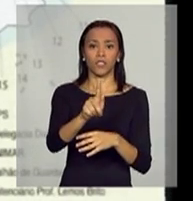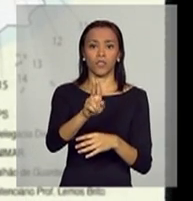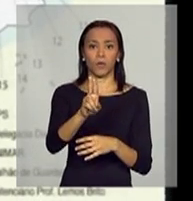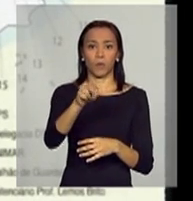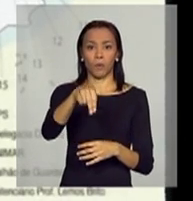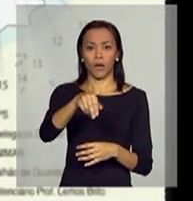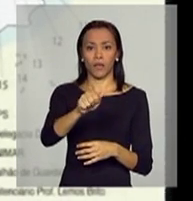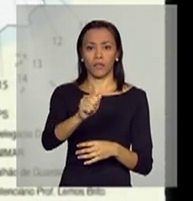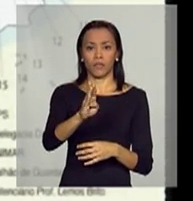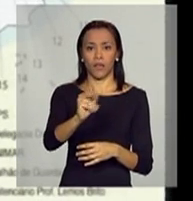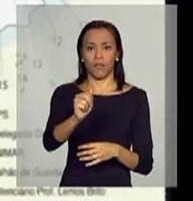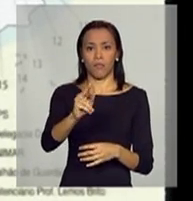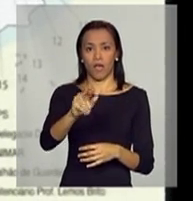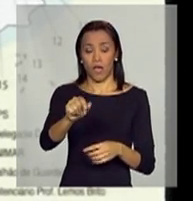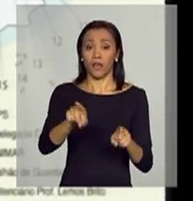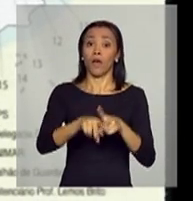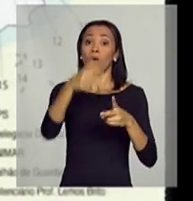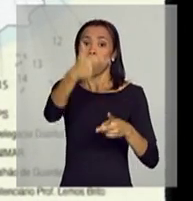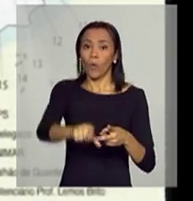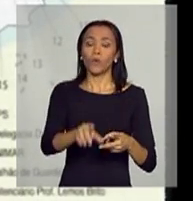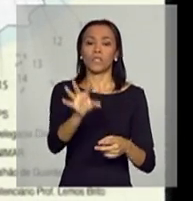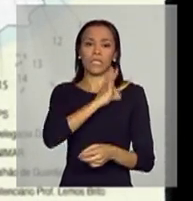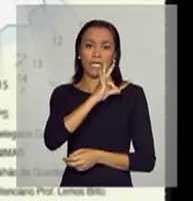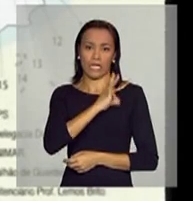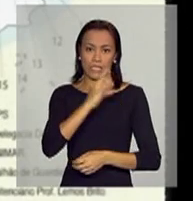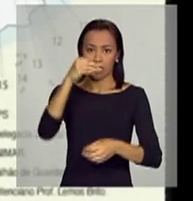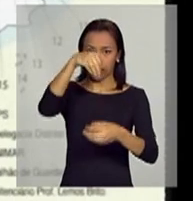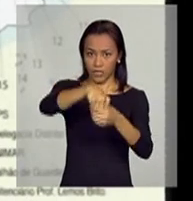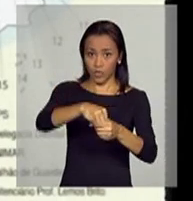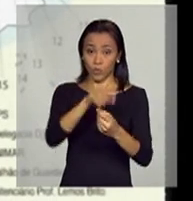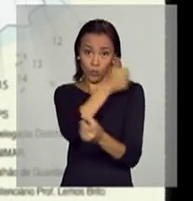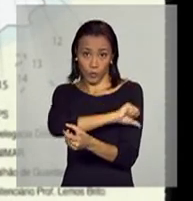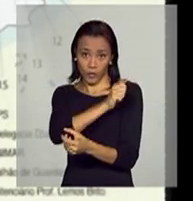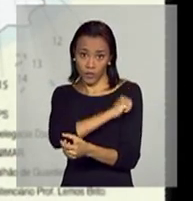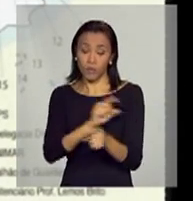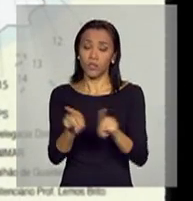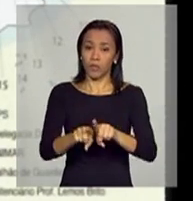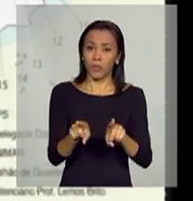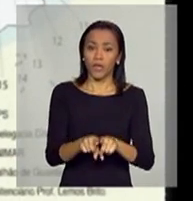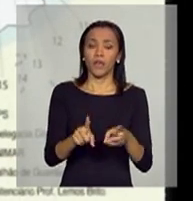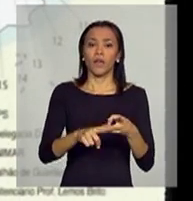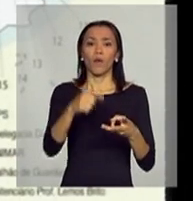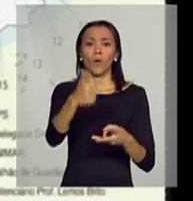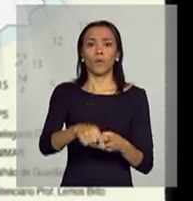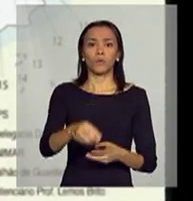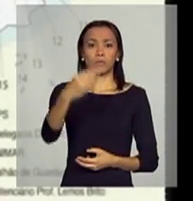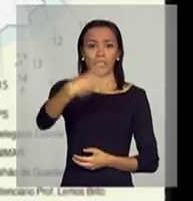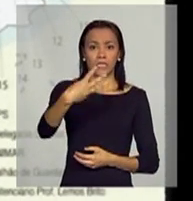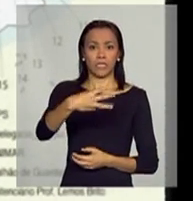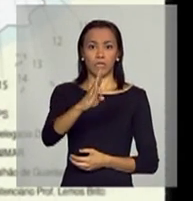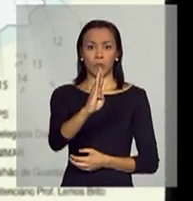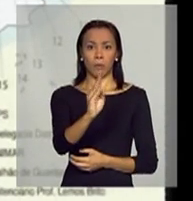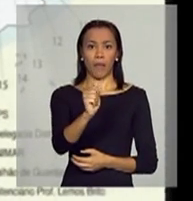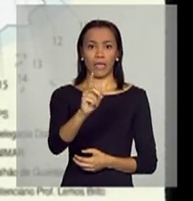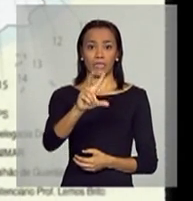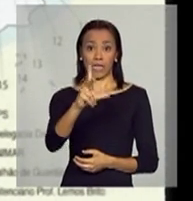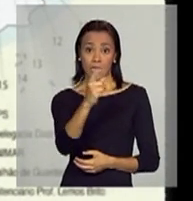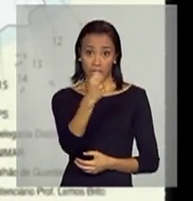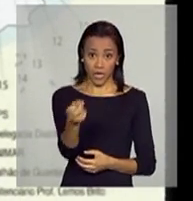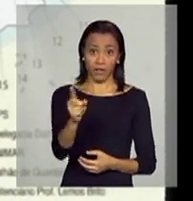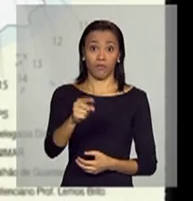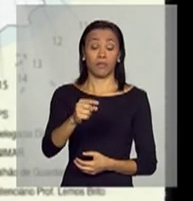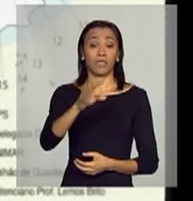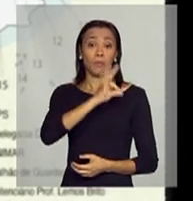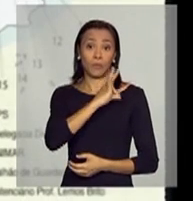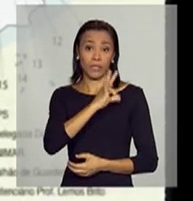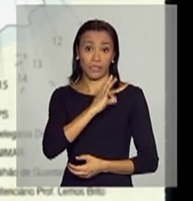32ª Delegacia Distrital do Rio de Janeiro, aí vem, Base Aérea dos Afonsos, 3º Batalhão da Polícia Militar do Rio de Janeiro, Base Aérea